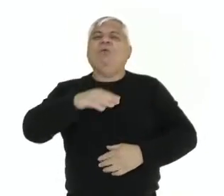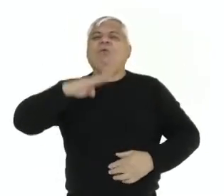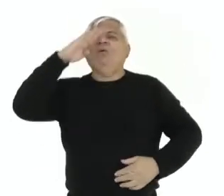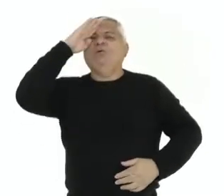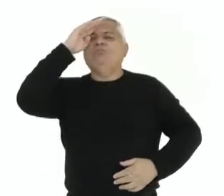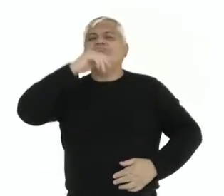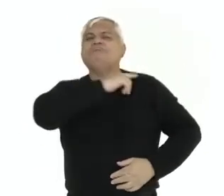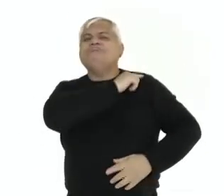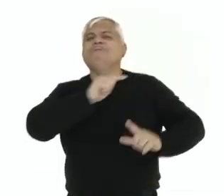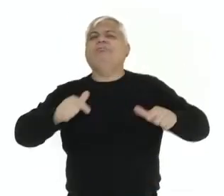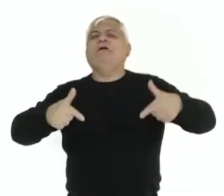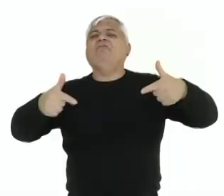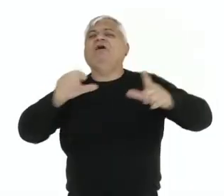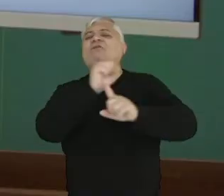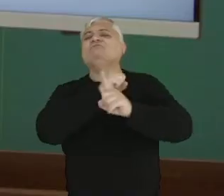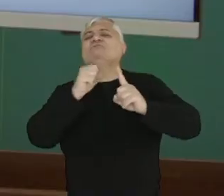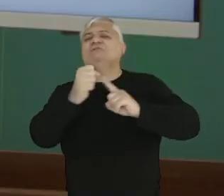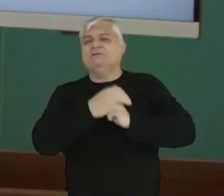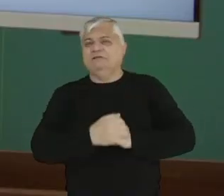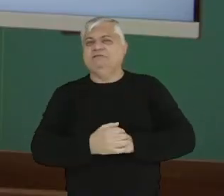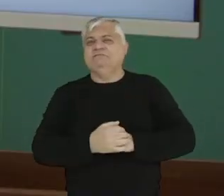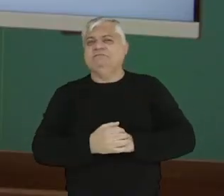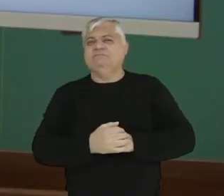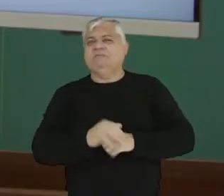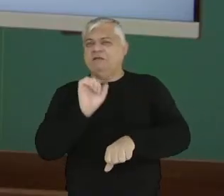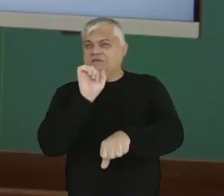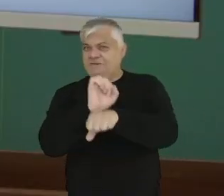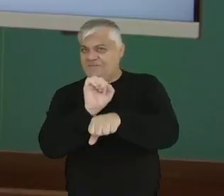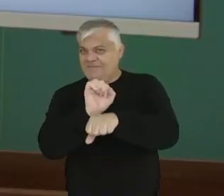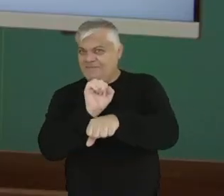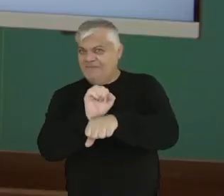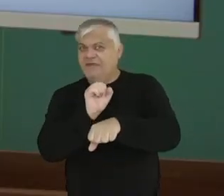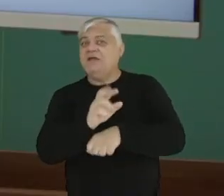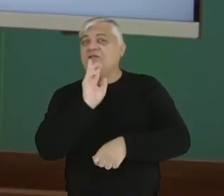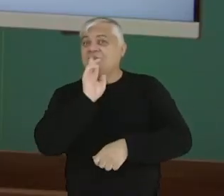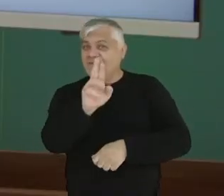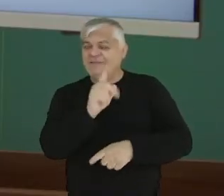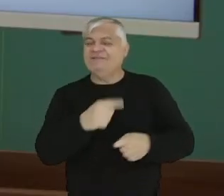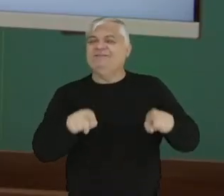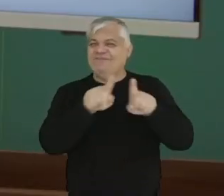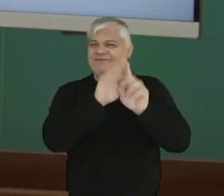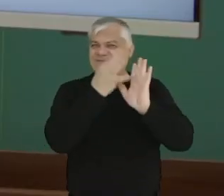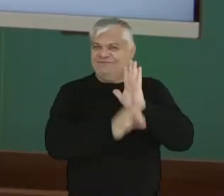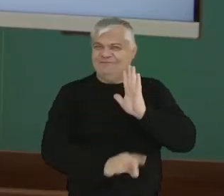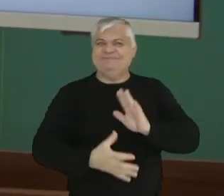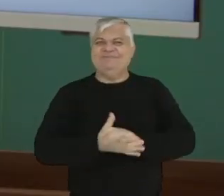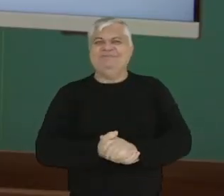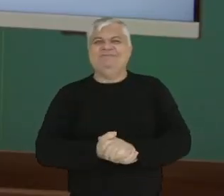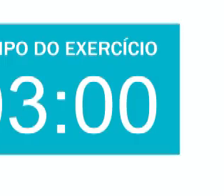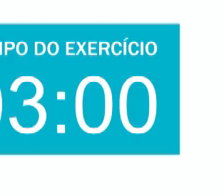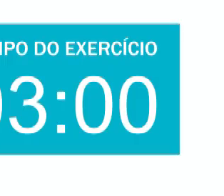Armadas na sociedade brasileira. Vou esperar você responder a atividade e a gente faz a correção juntos.